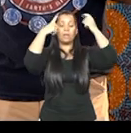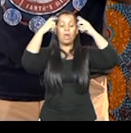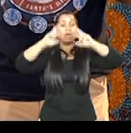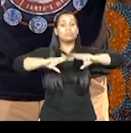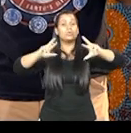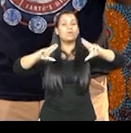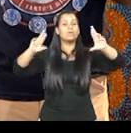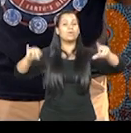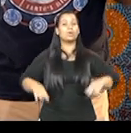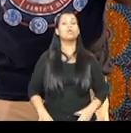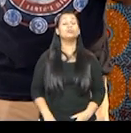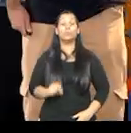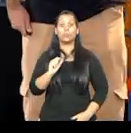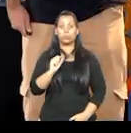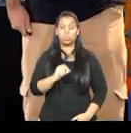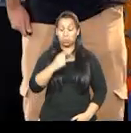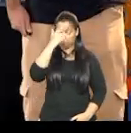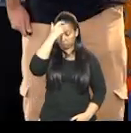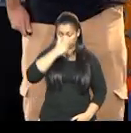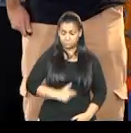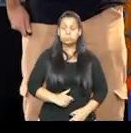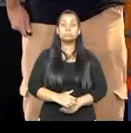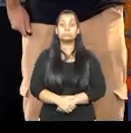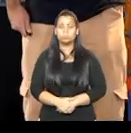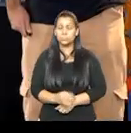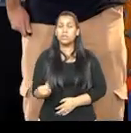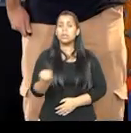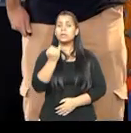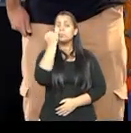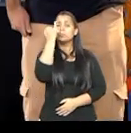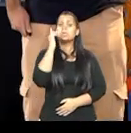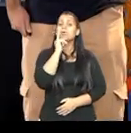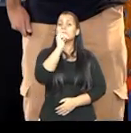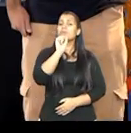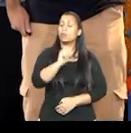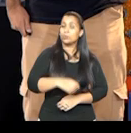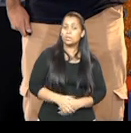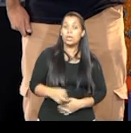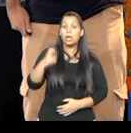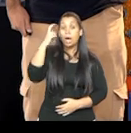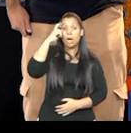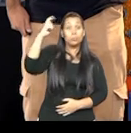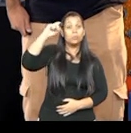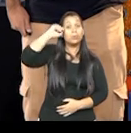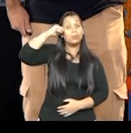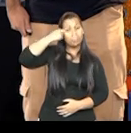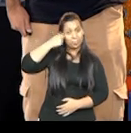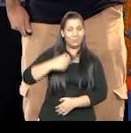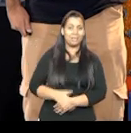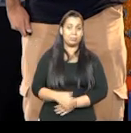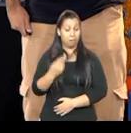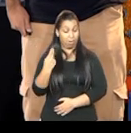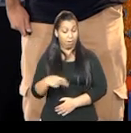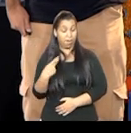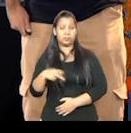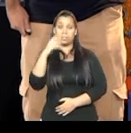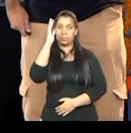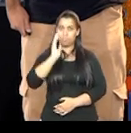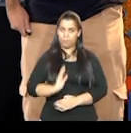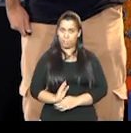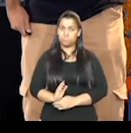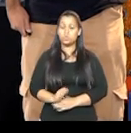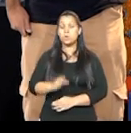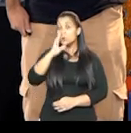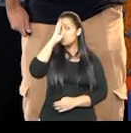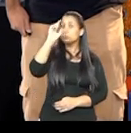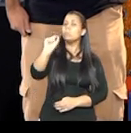e cultural gigantesca. E é importante ressaltar a questão da cultura afro-brasileira aqui no nosso país, principalmente